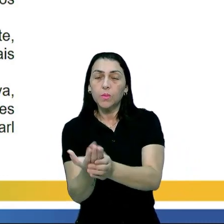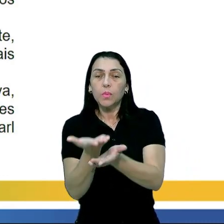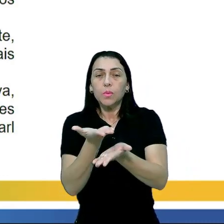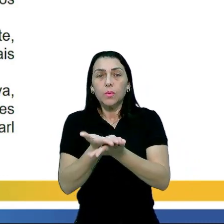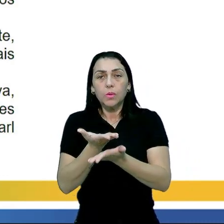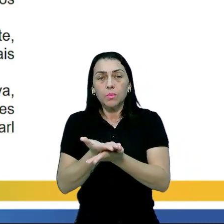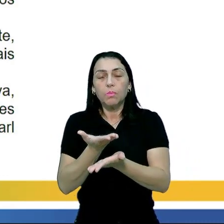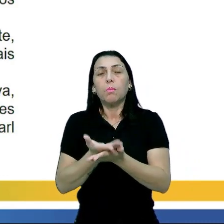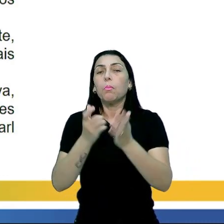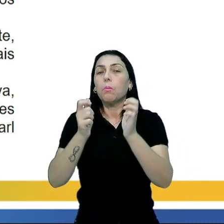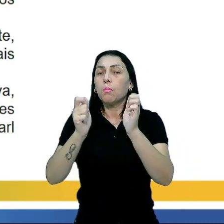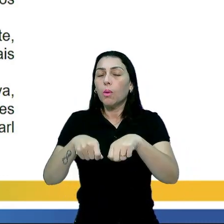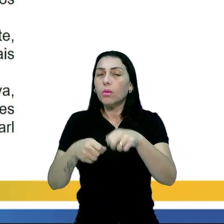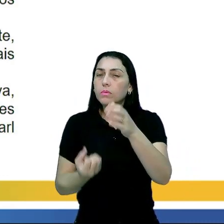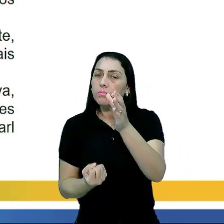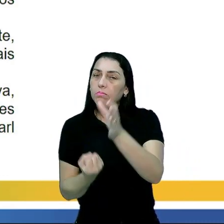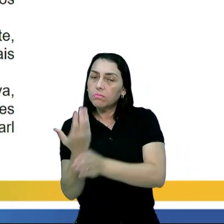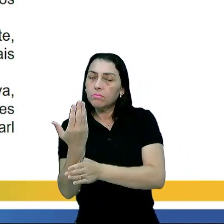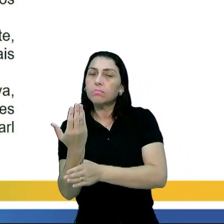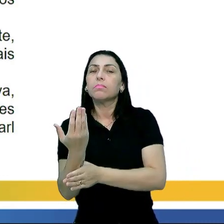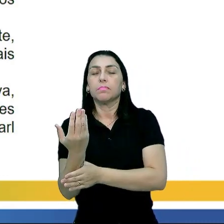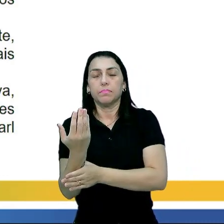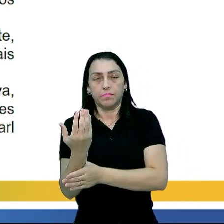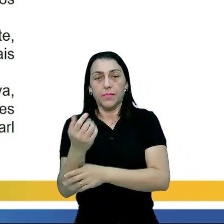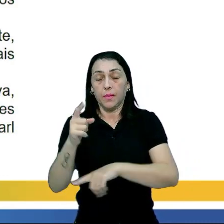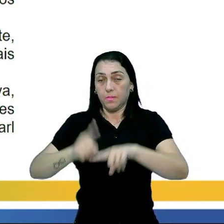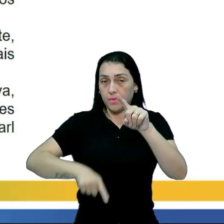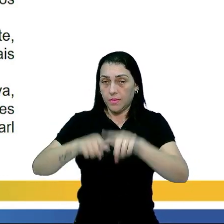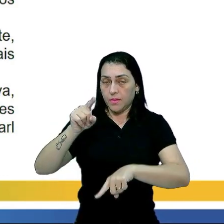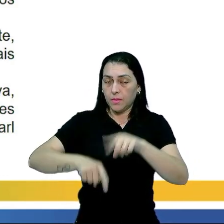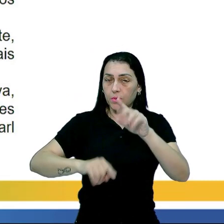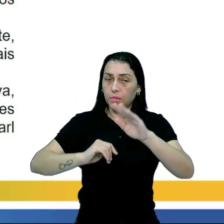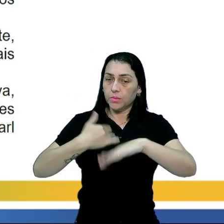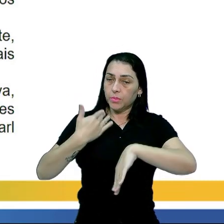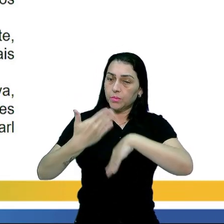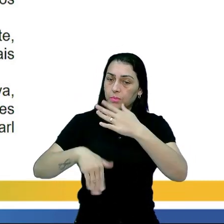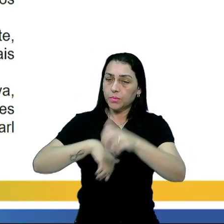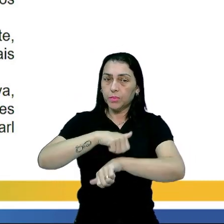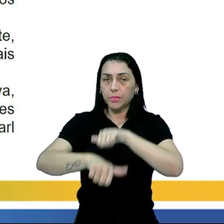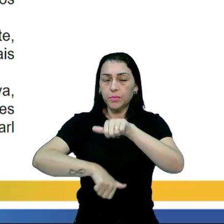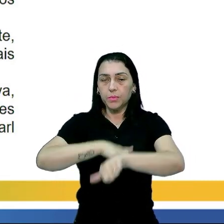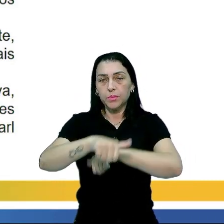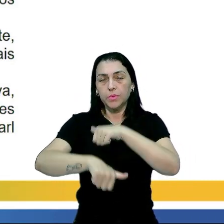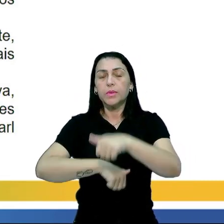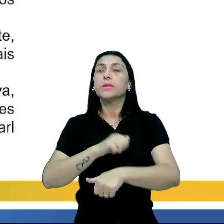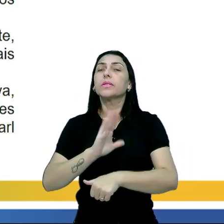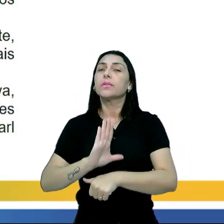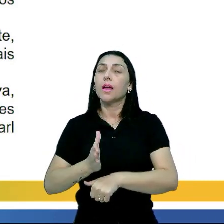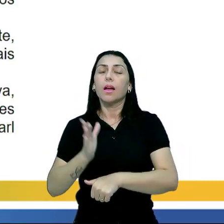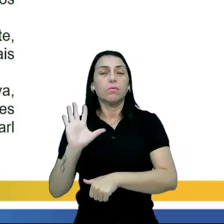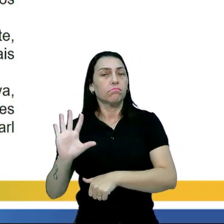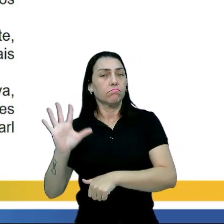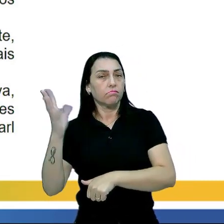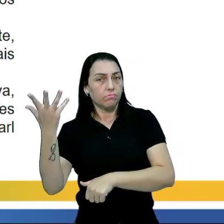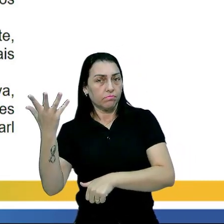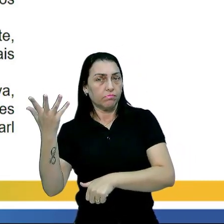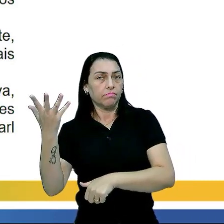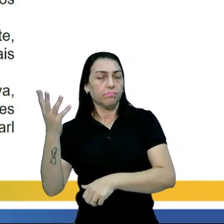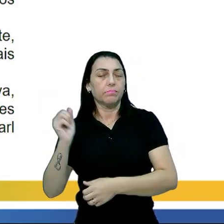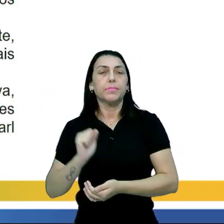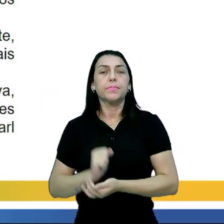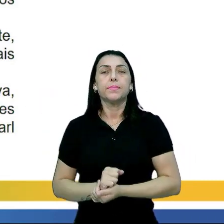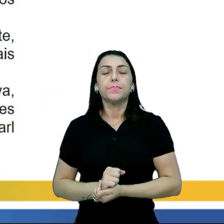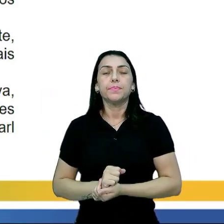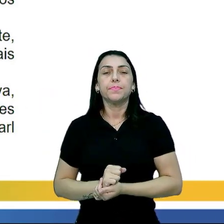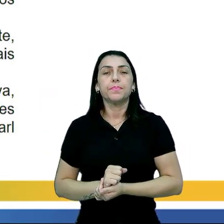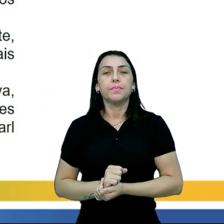possa produzir as suas mercadorias, então um processo de transformação ele está ocorrendo,